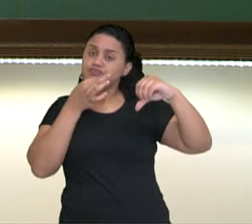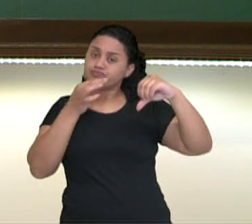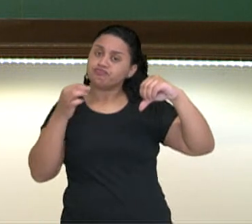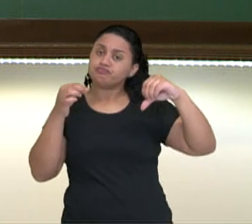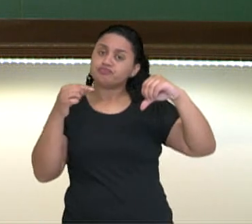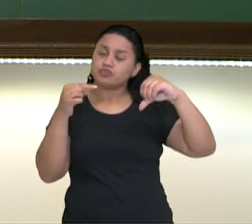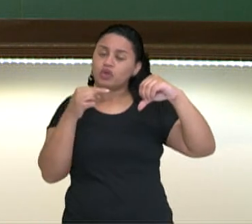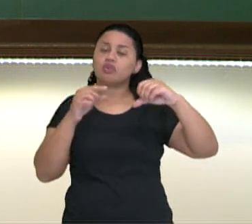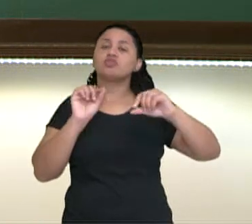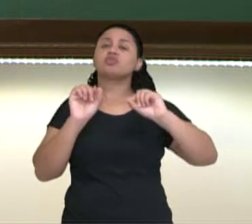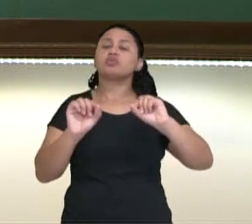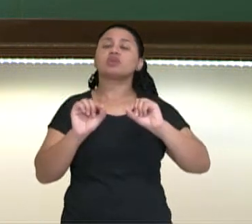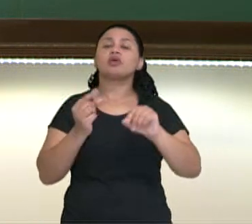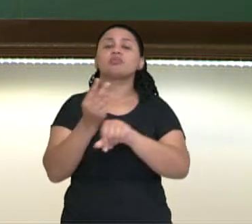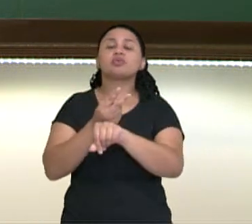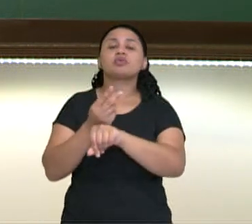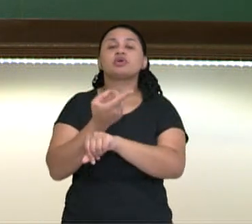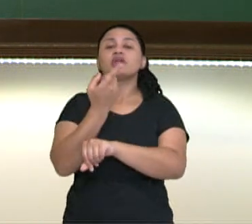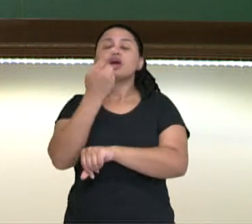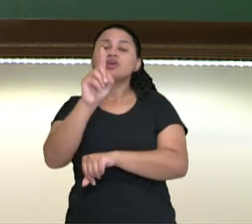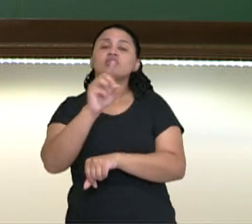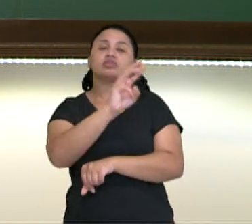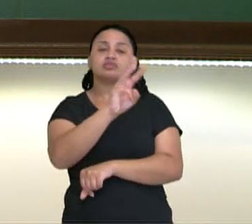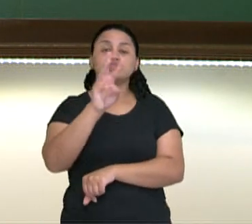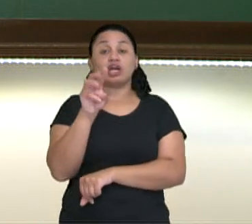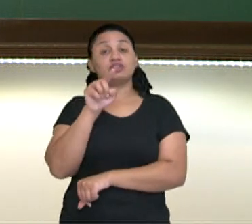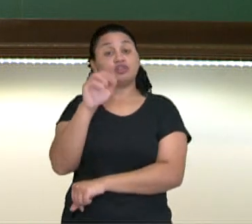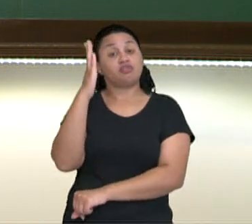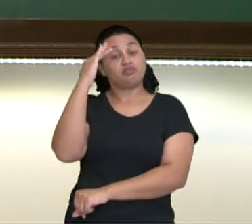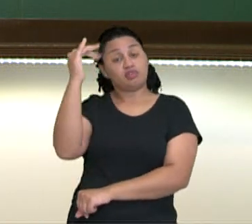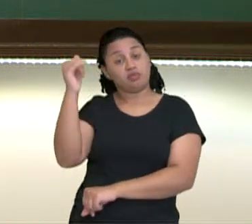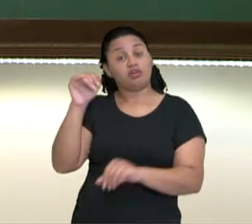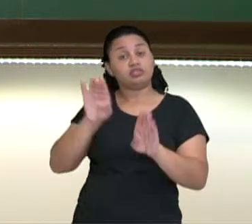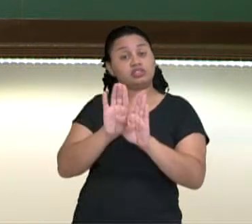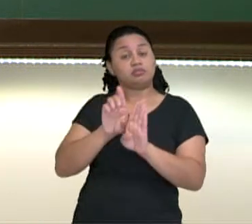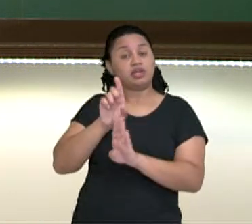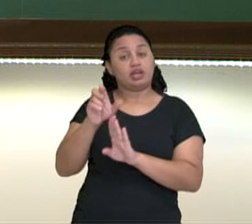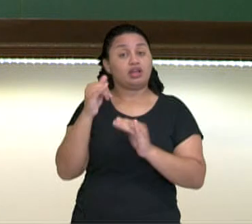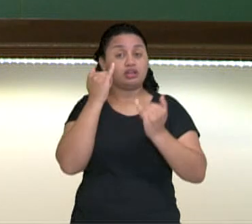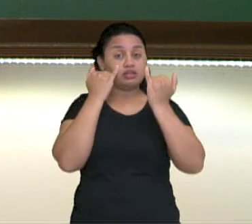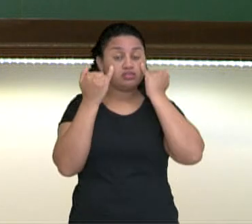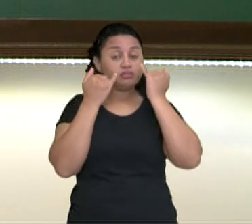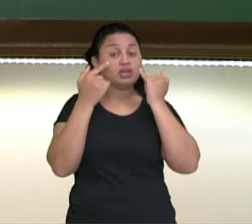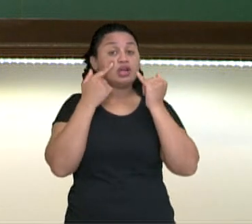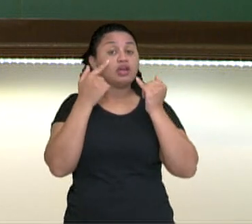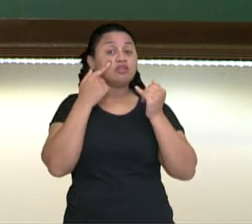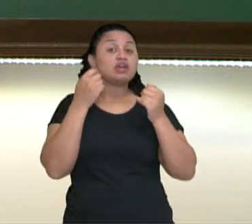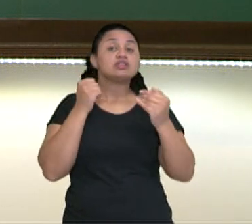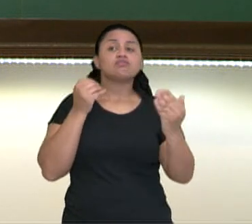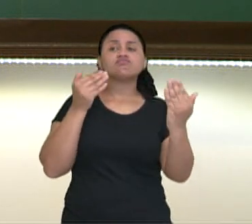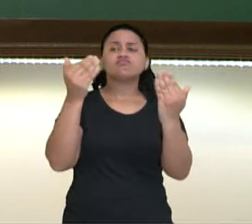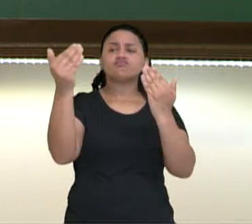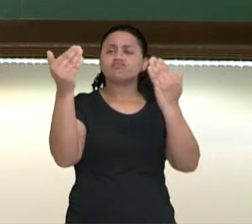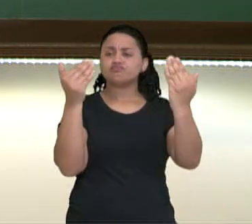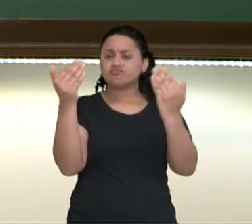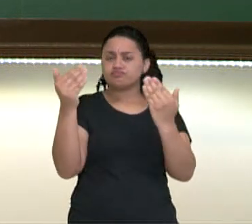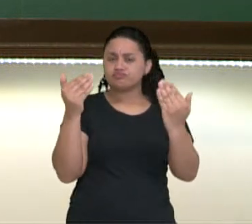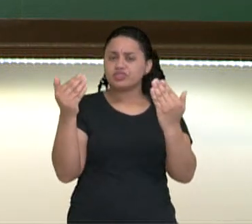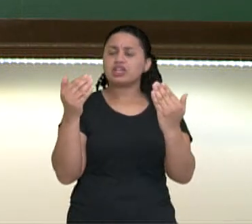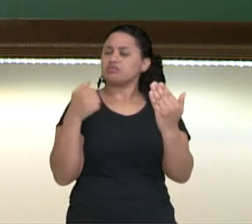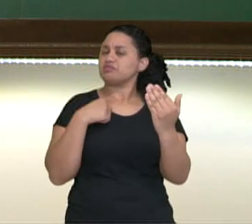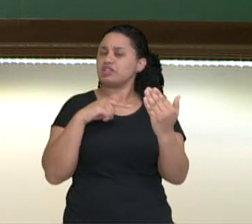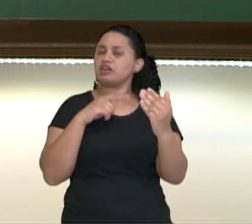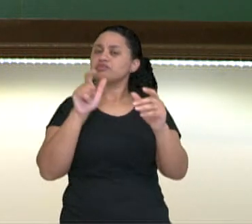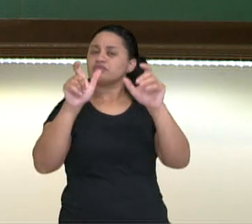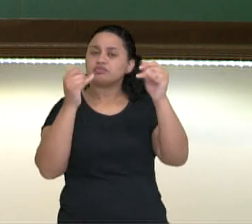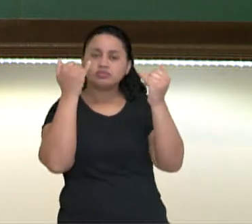é você procurar em outros sites famosos a mesma notícia e ver se os dois estão falando coisas semelhantes.